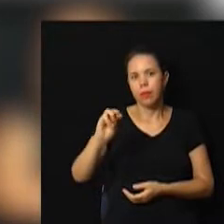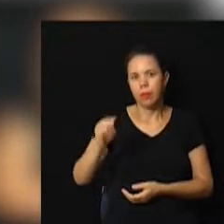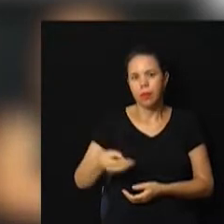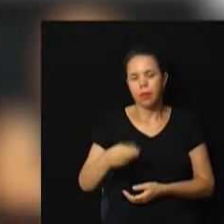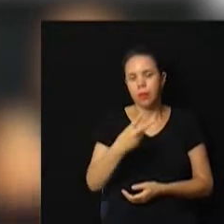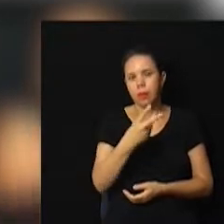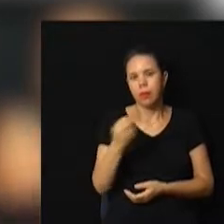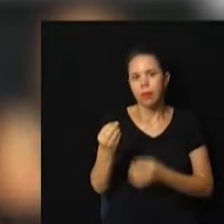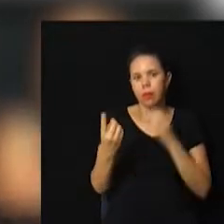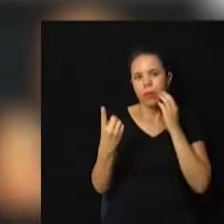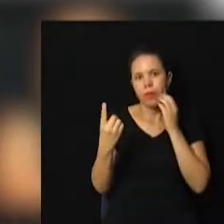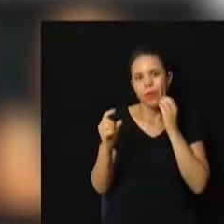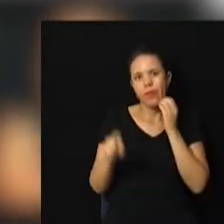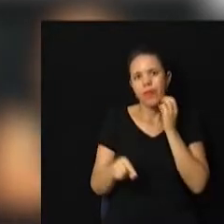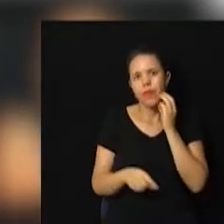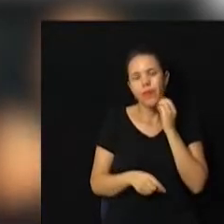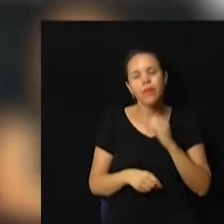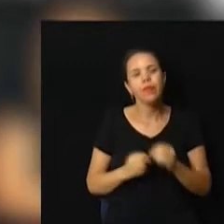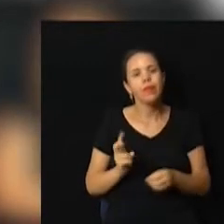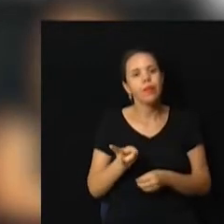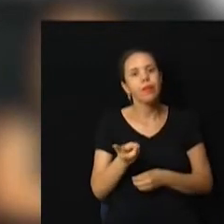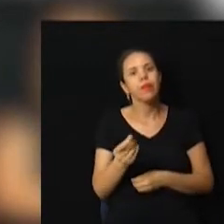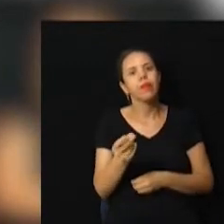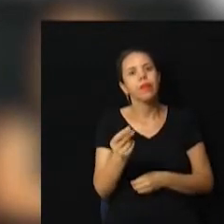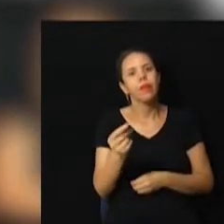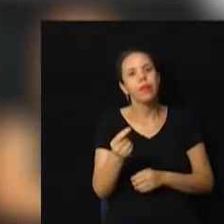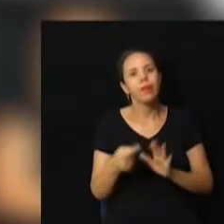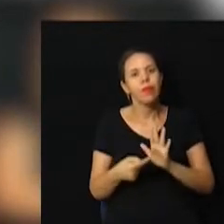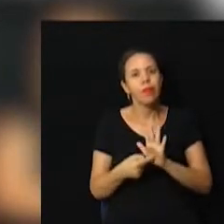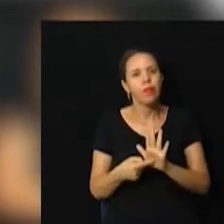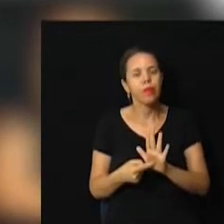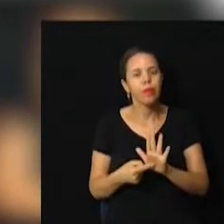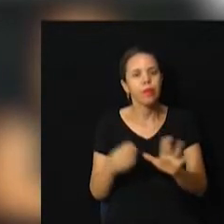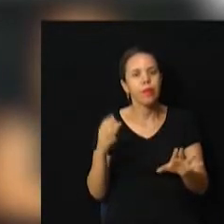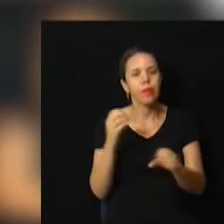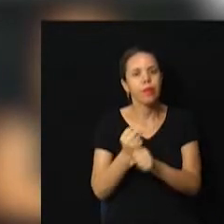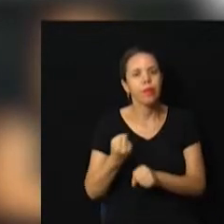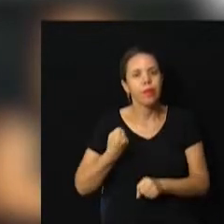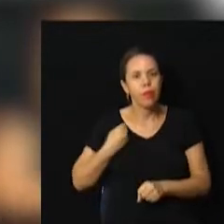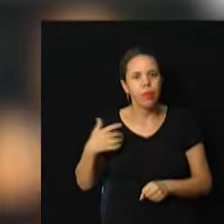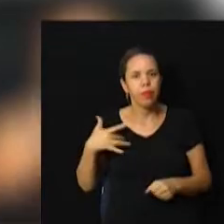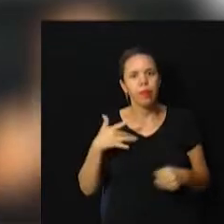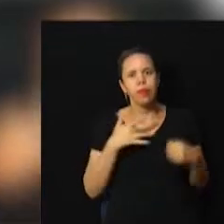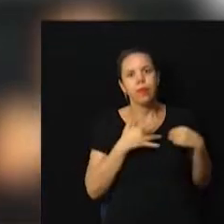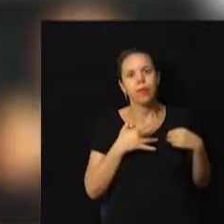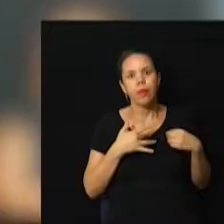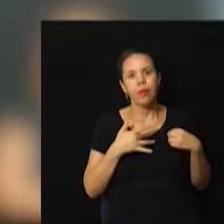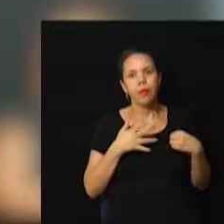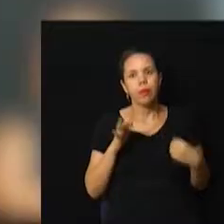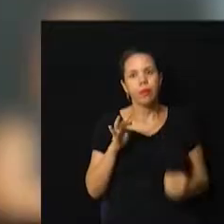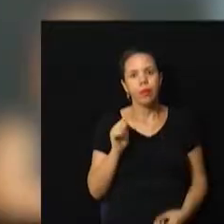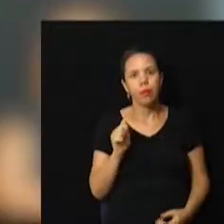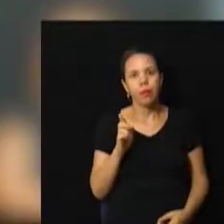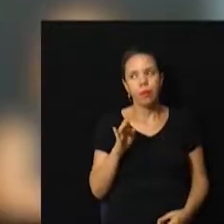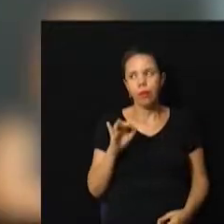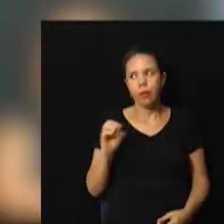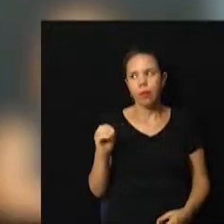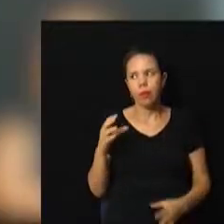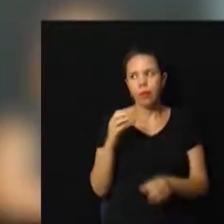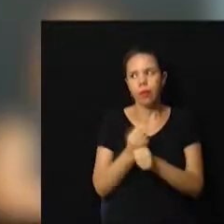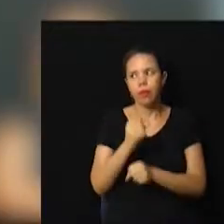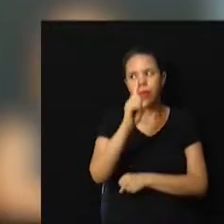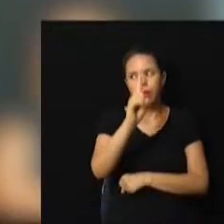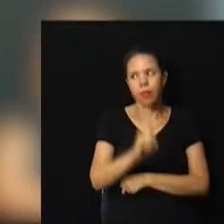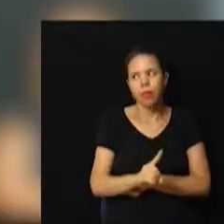455 milhões 201 mil. Dando continuidade à apresentação dos números da saúde, Fábio Ribeiro,